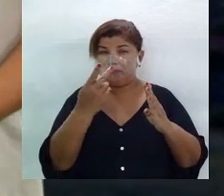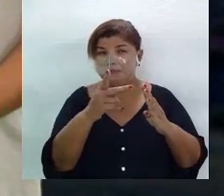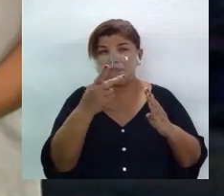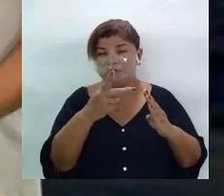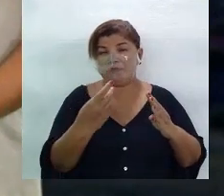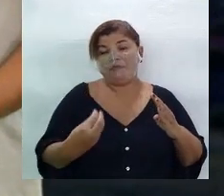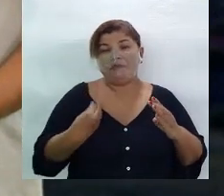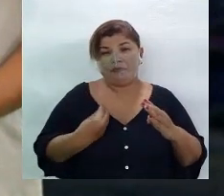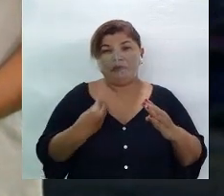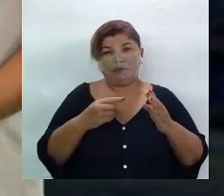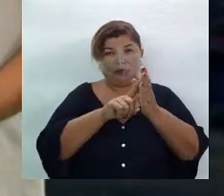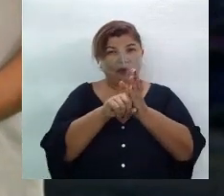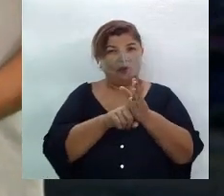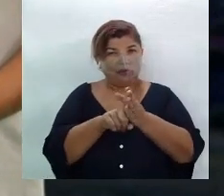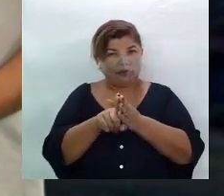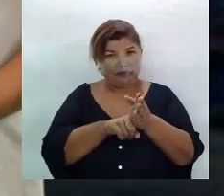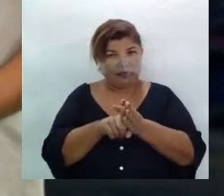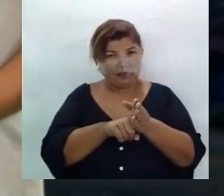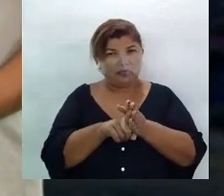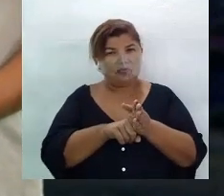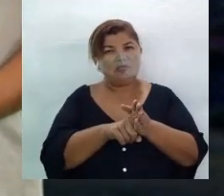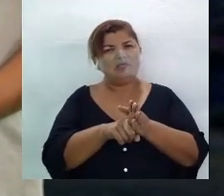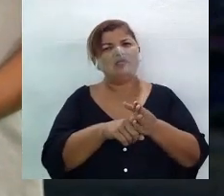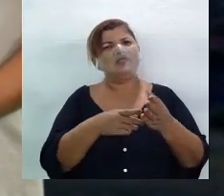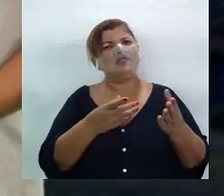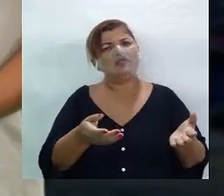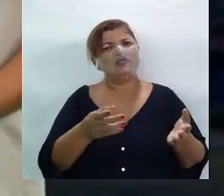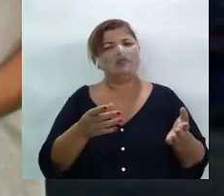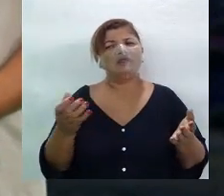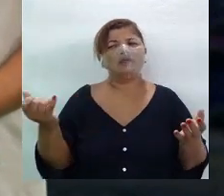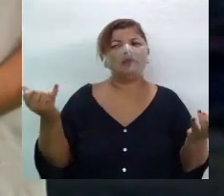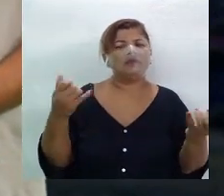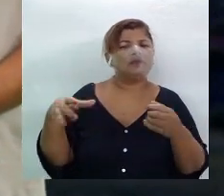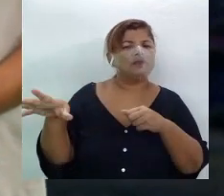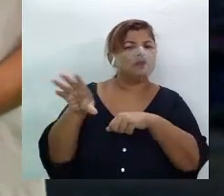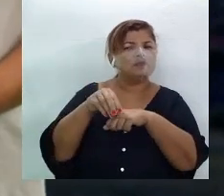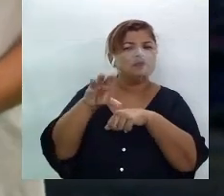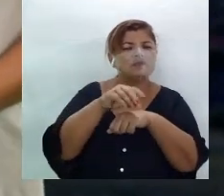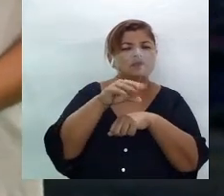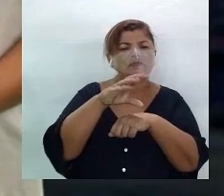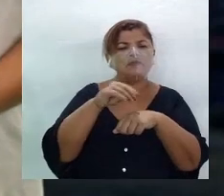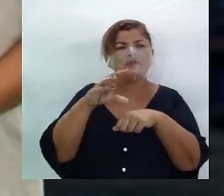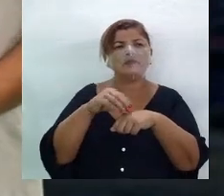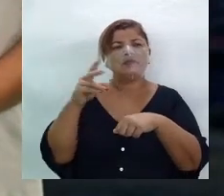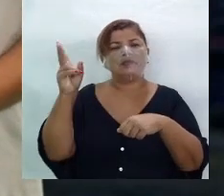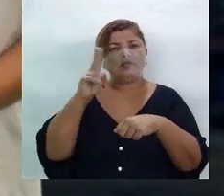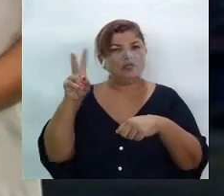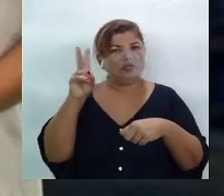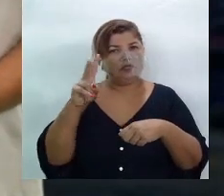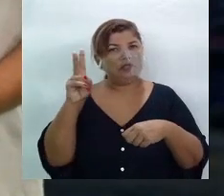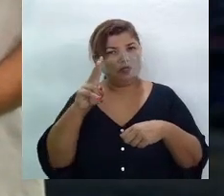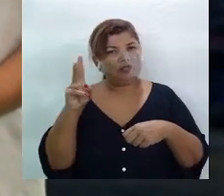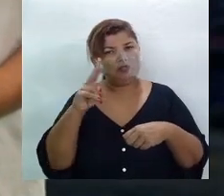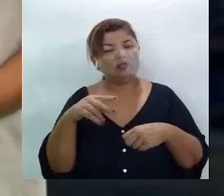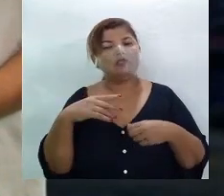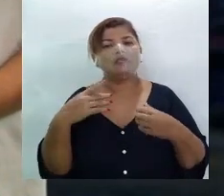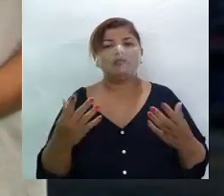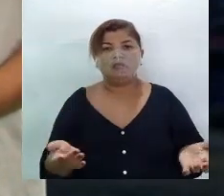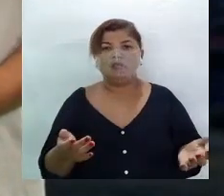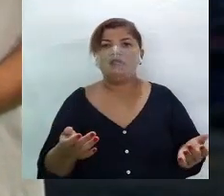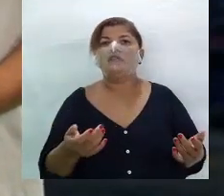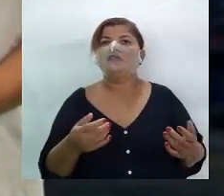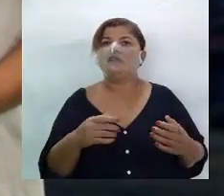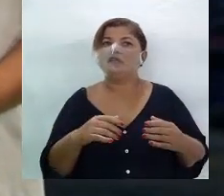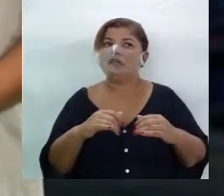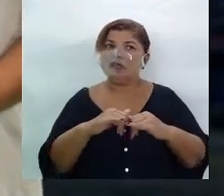do Assombrações, ele escutou histórias. Ele teve interesse na própria obra, ele conta-se que é uma